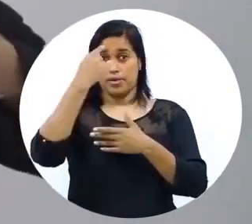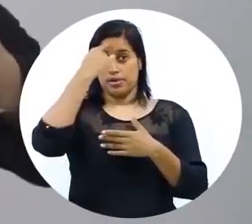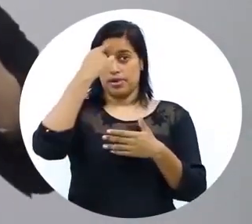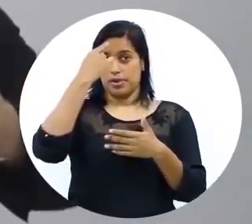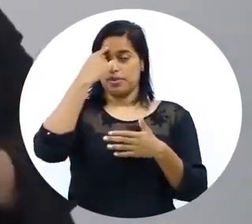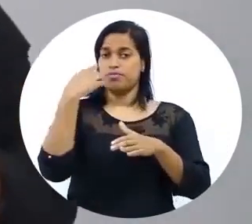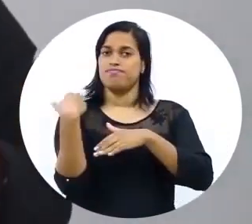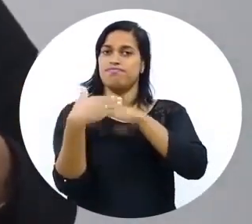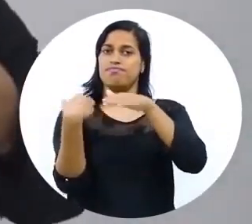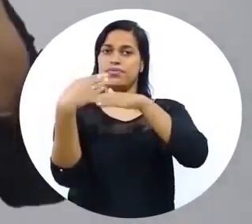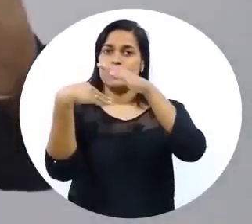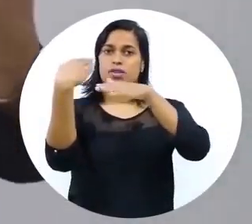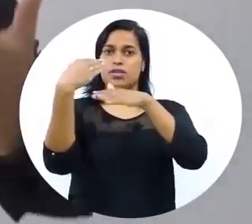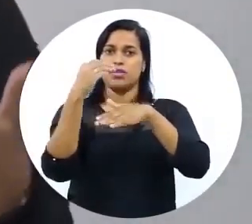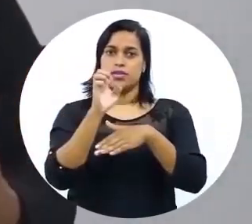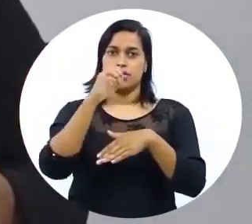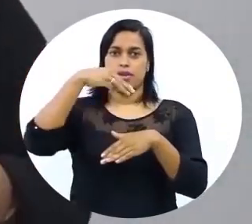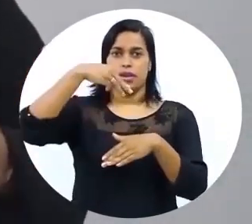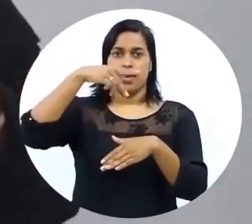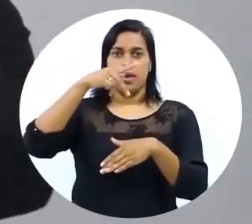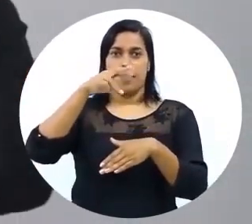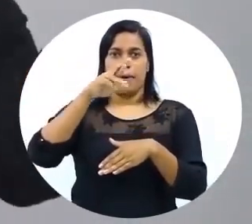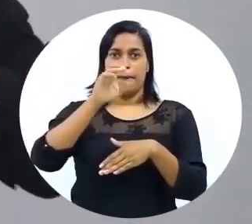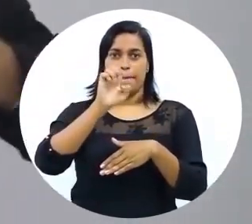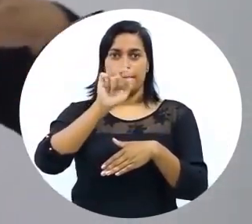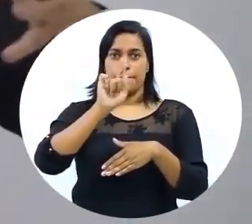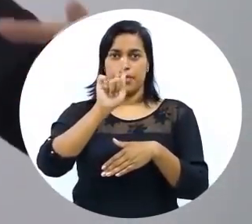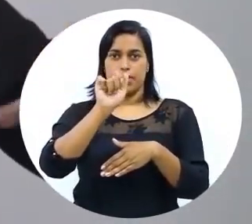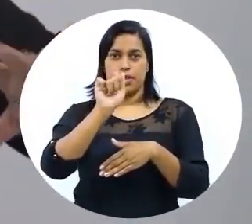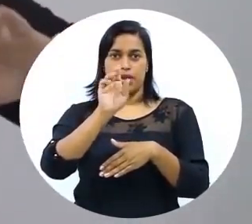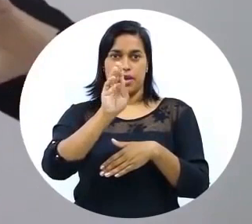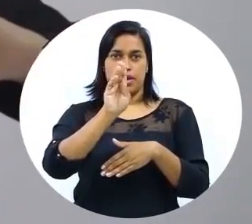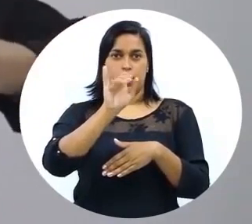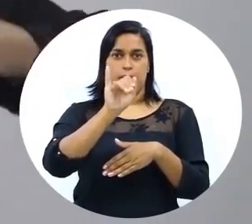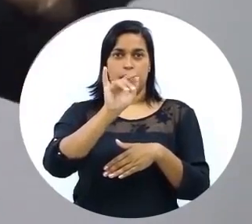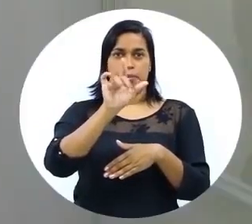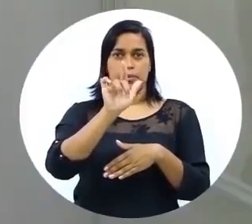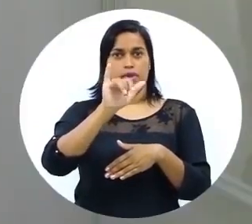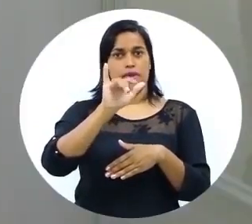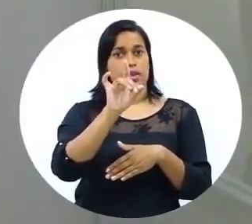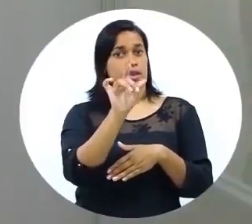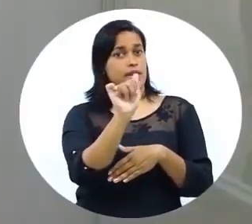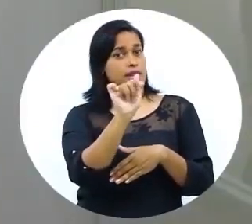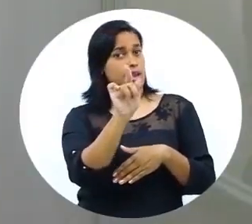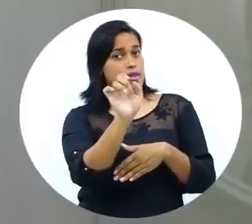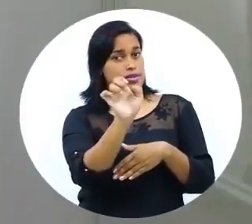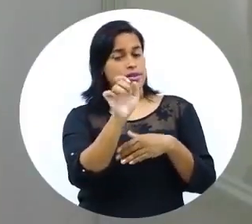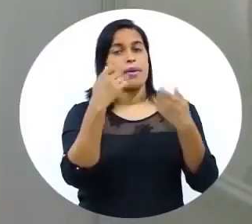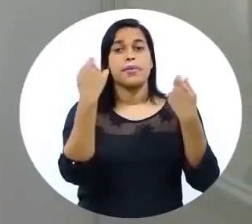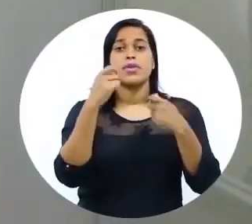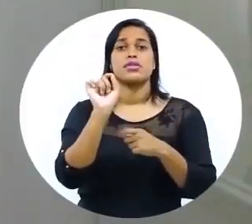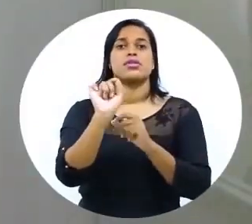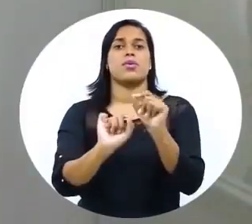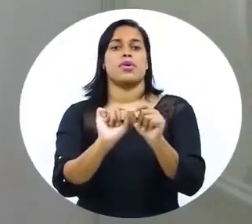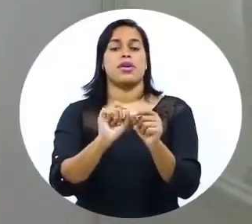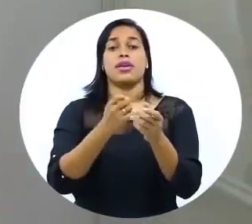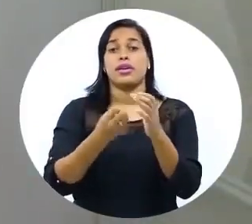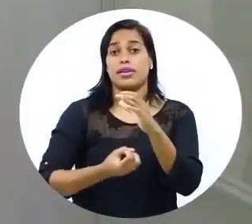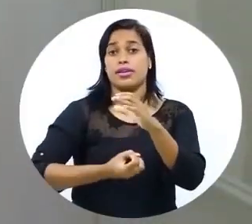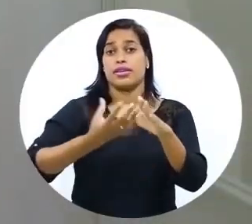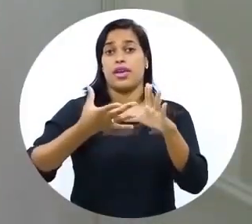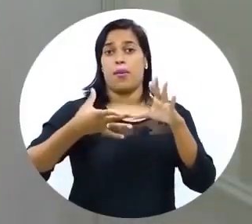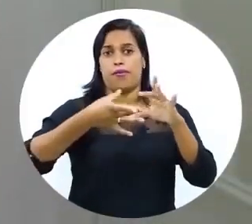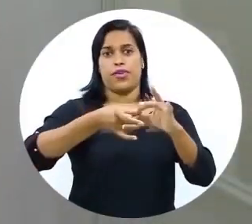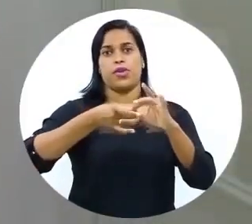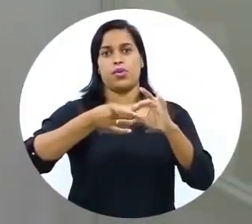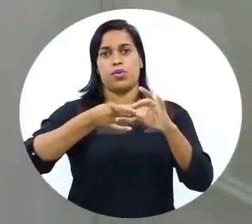em desenvolver a sua empregabilidade. Para ter empregabilidade, você vai buscar um vínculo com a empresa, não é?